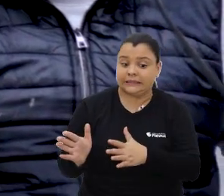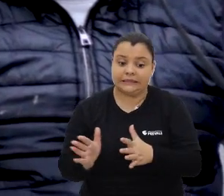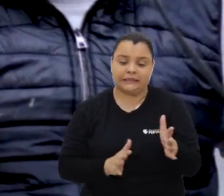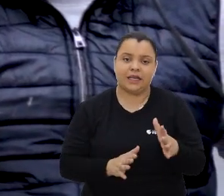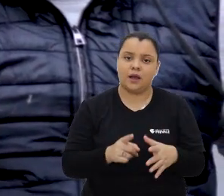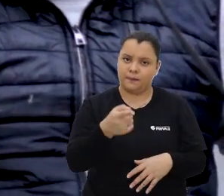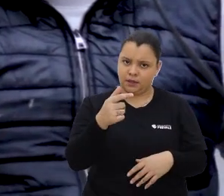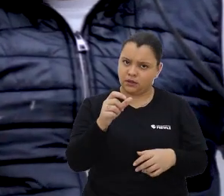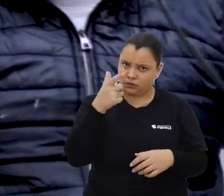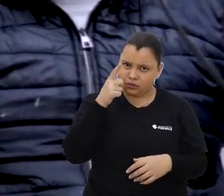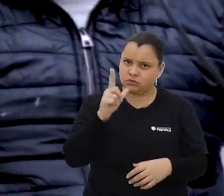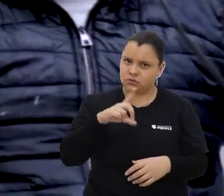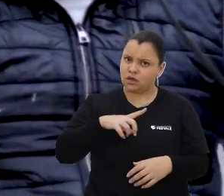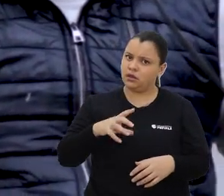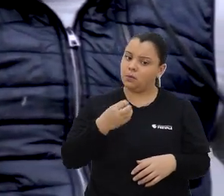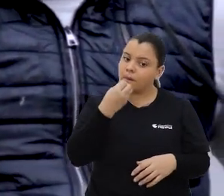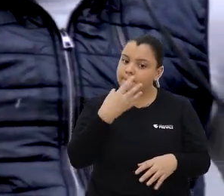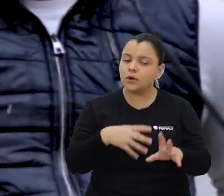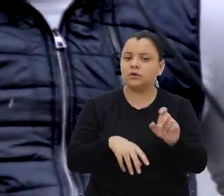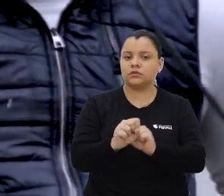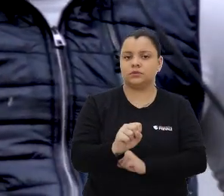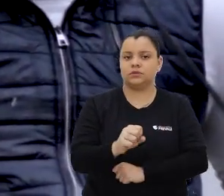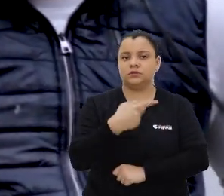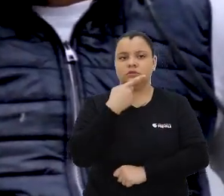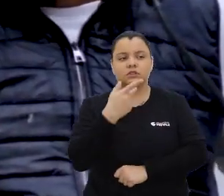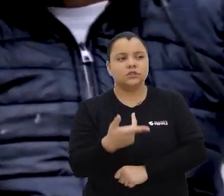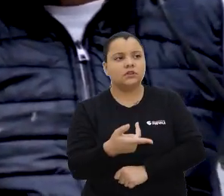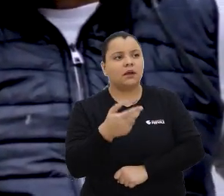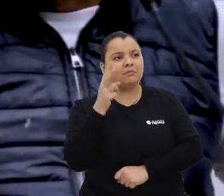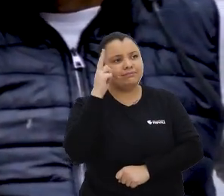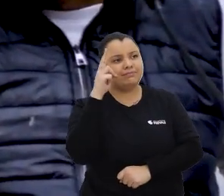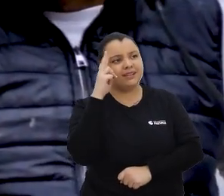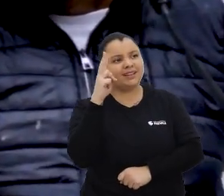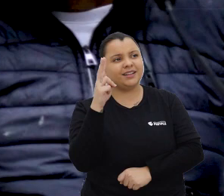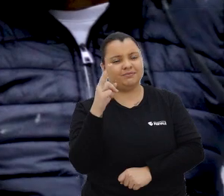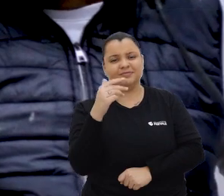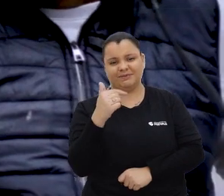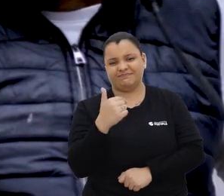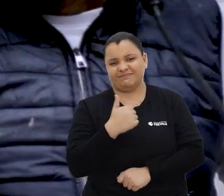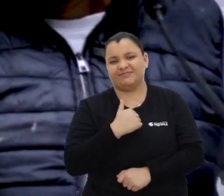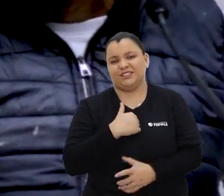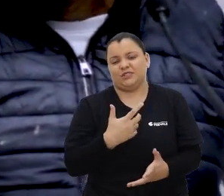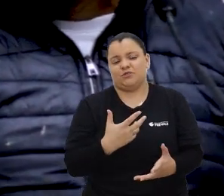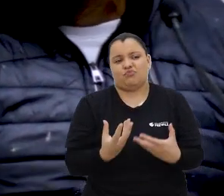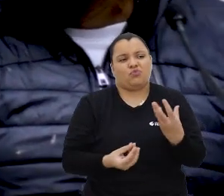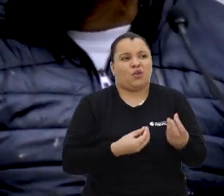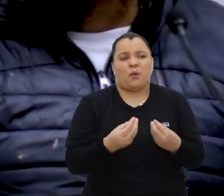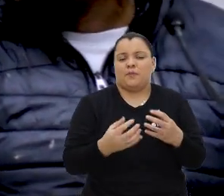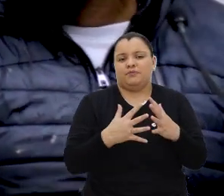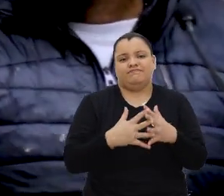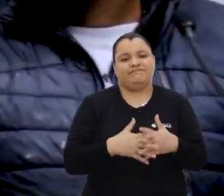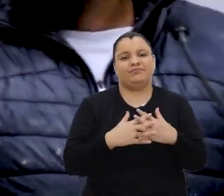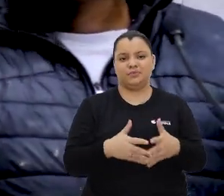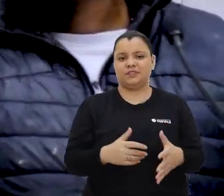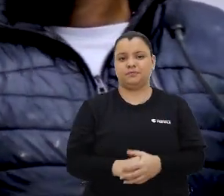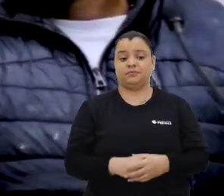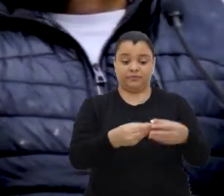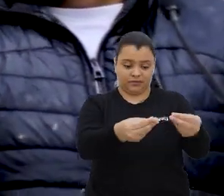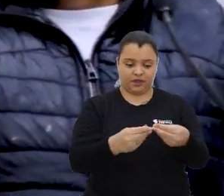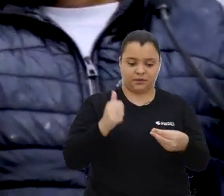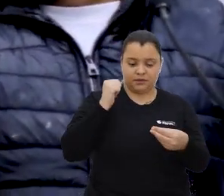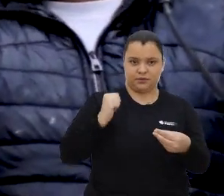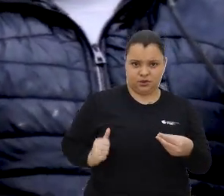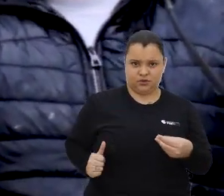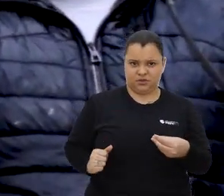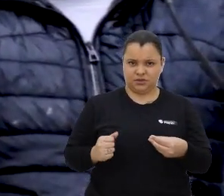consiga ter uma boa formação, né? E aí, quando tu fala isso, me remete a um pouco dessas questões, assim, o quanto é complicado. Tu recebe bolsa, mas tá,